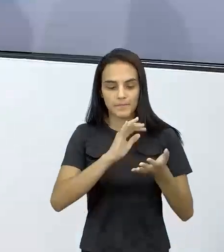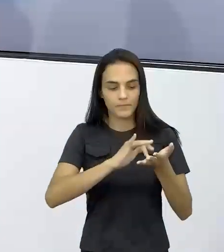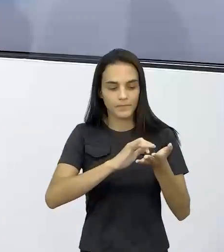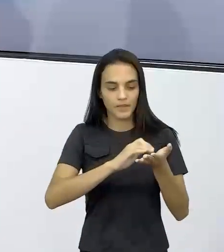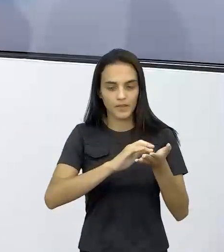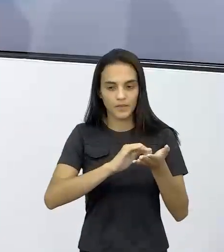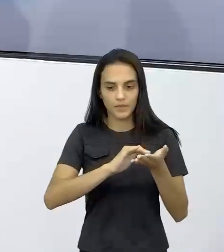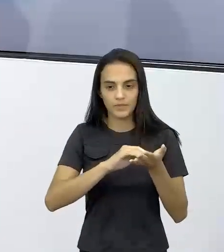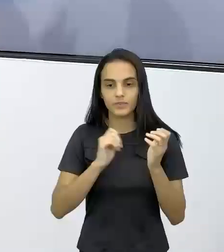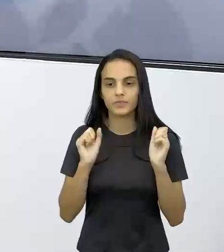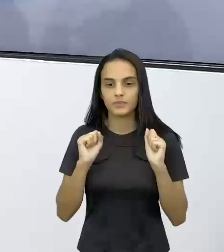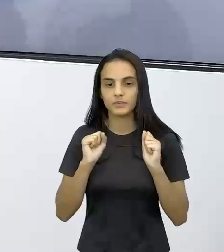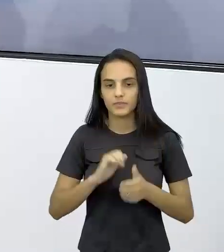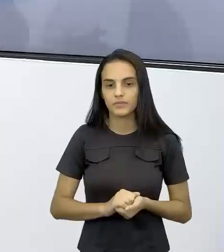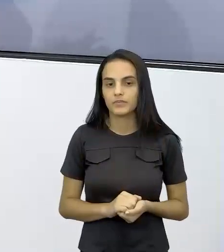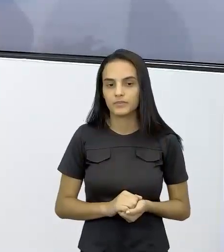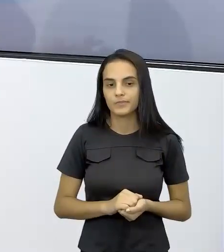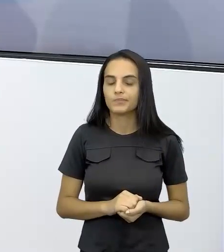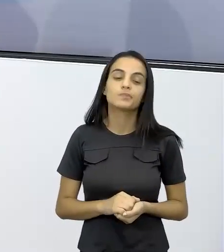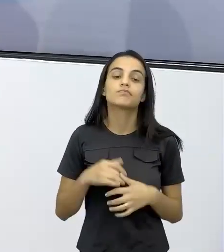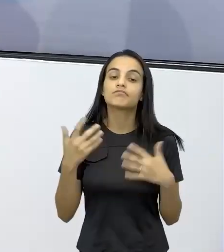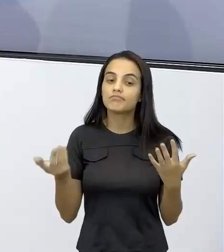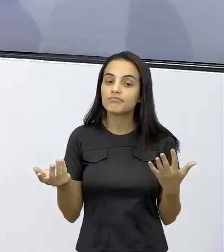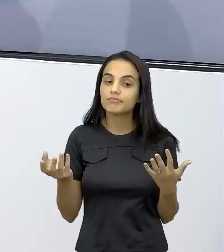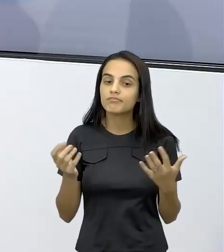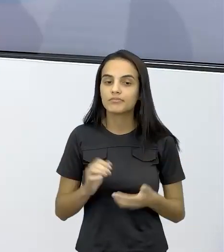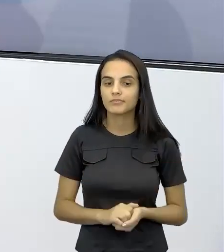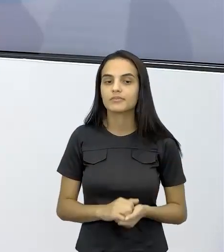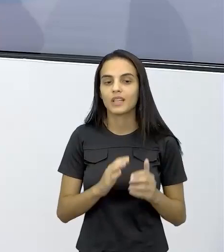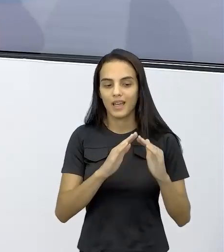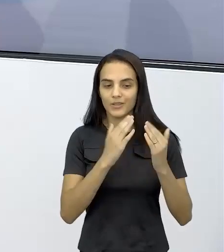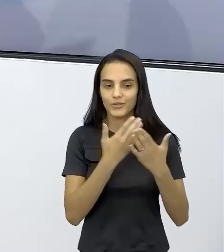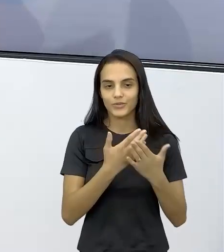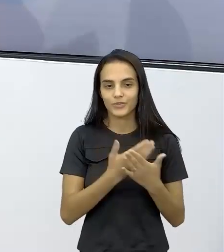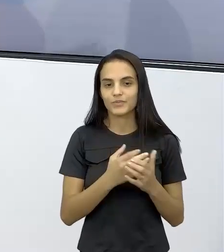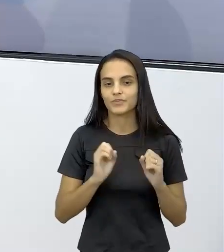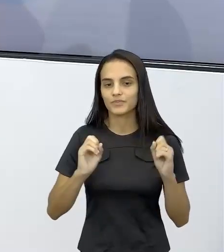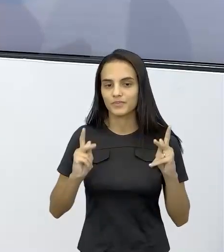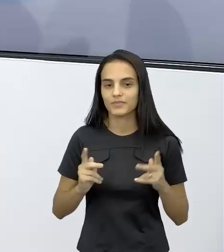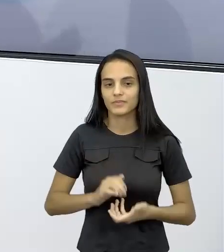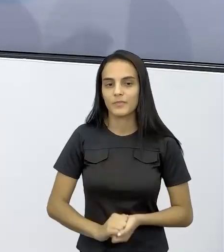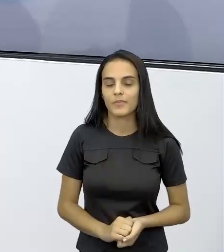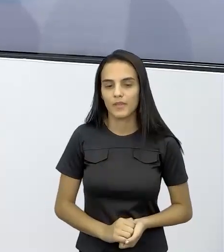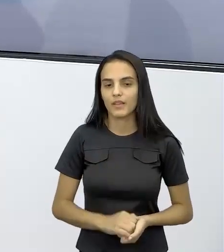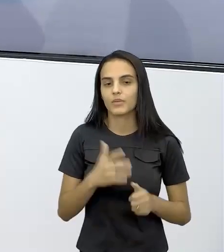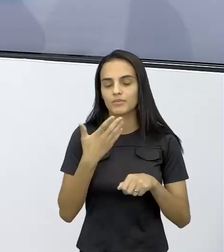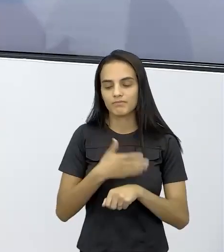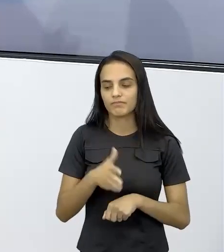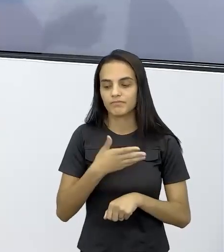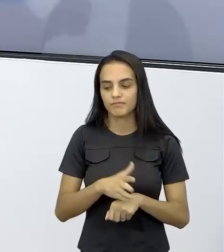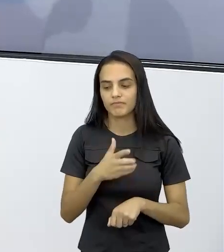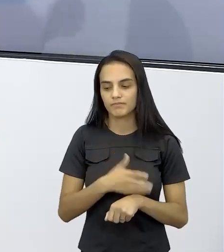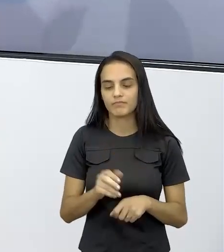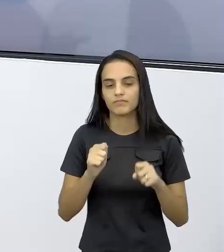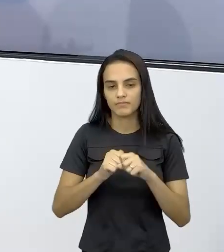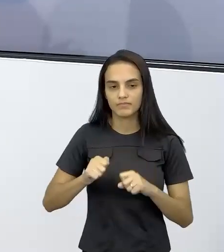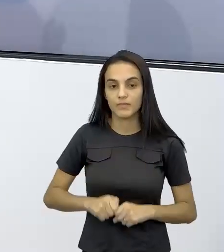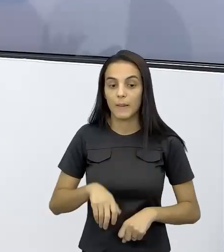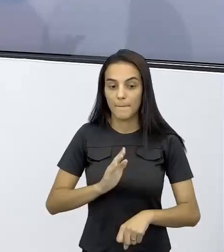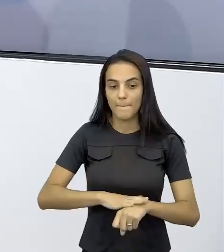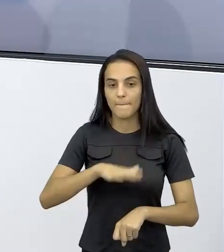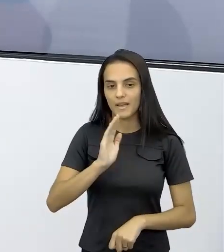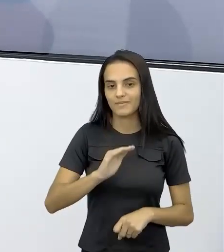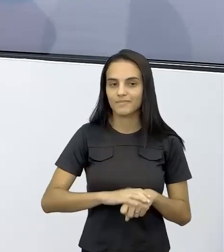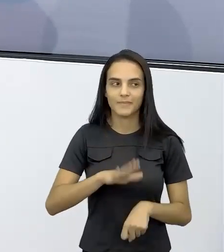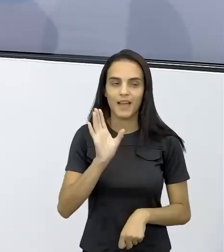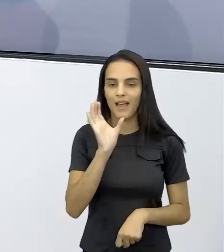Para você treinar. Onde mais você vai fazer cálculo de divisão, se não na escola? Tá bom? Então, isso fica treinado, tá? Quanto mais você faz,